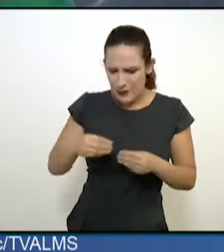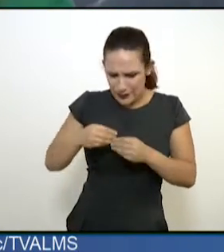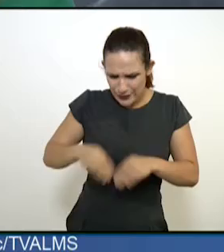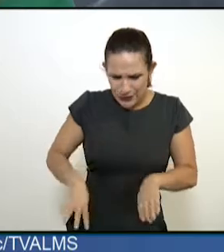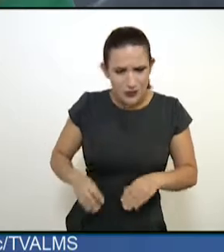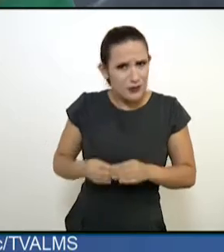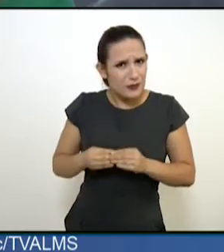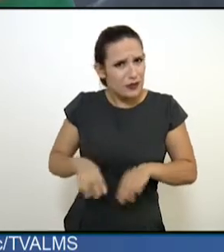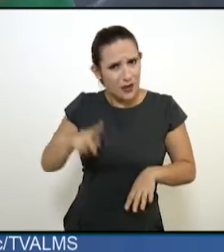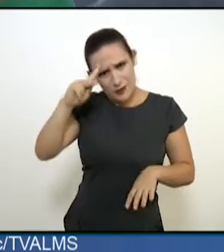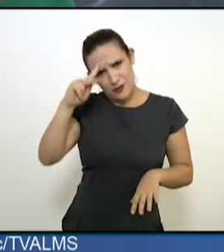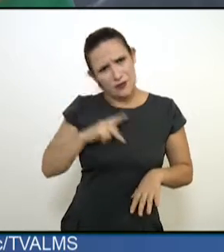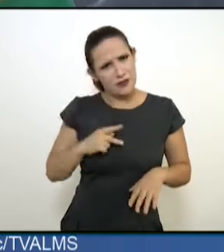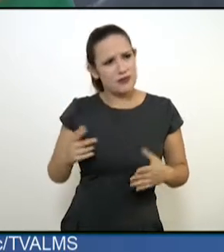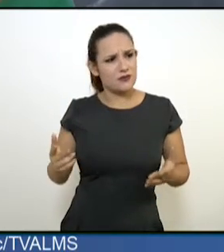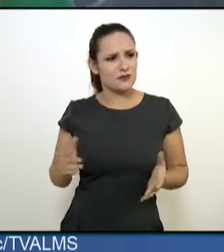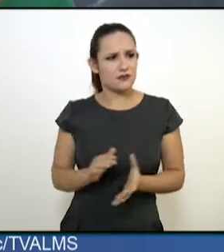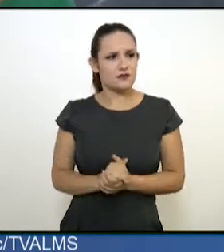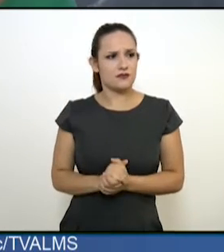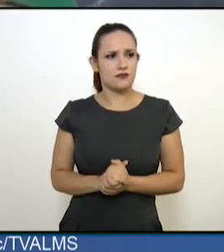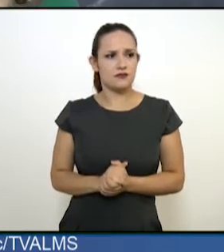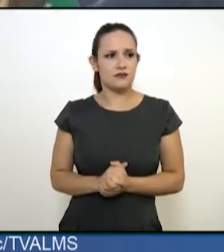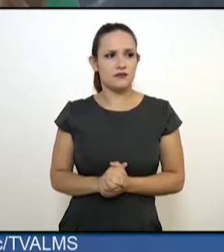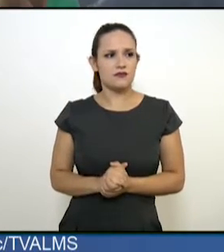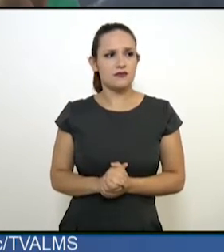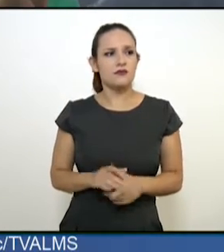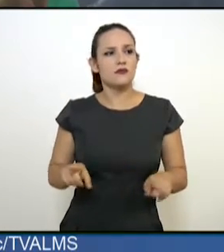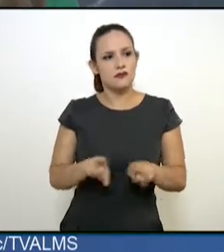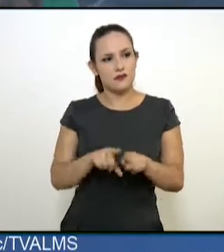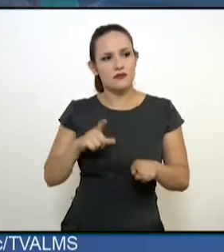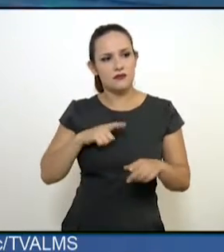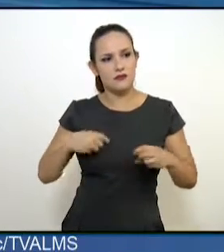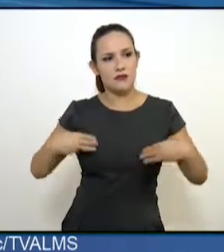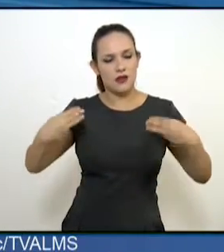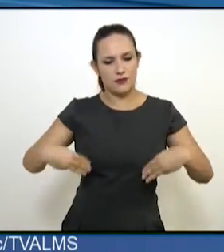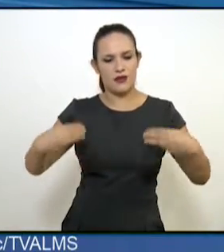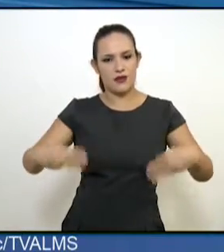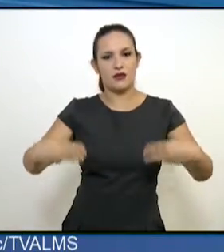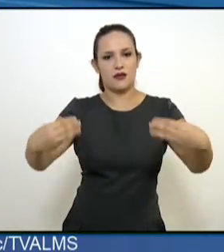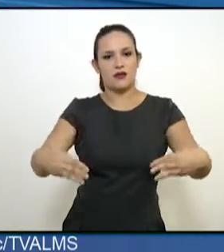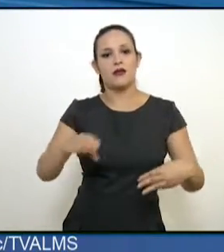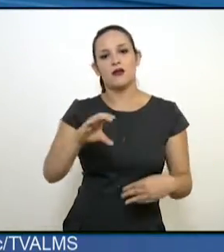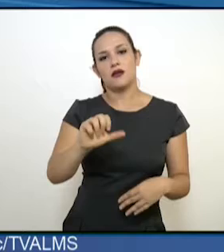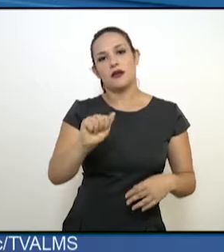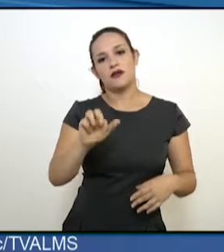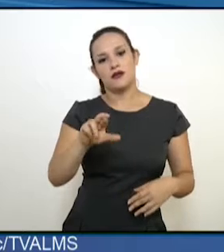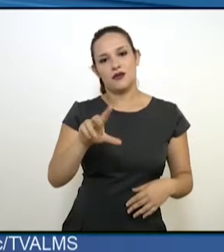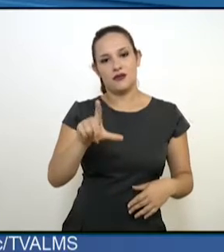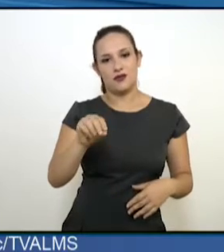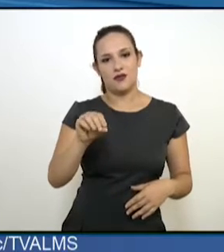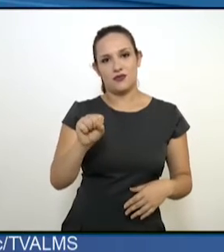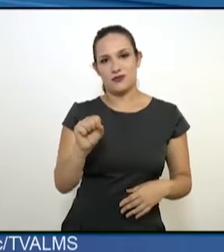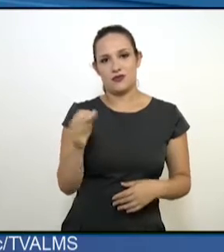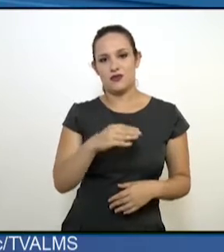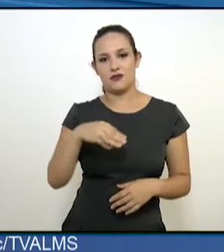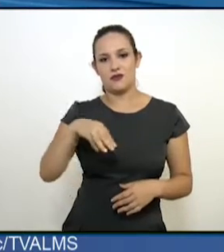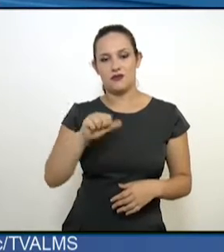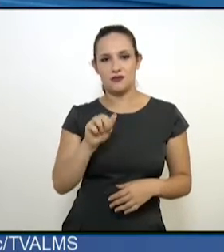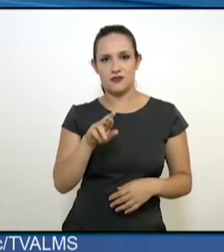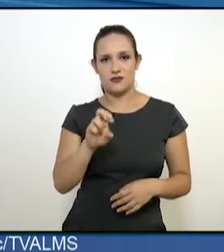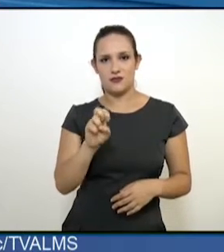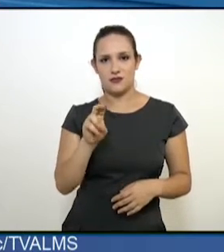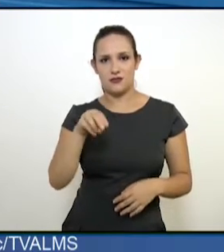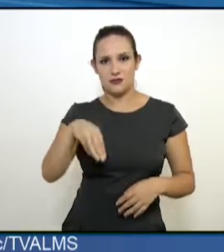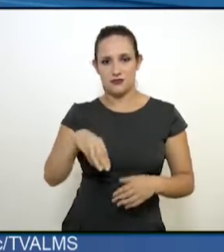pé a indicação do nosso ministro, nosso amigo, Carlos Marum, para o Ministério de